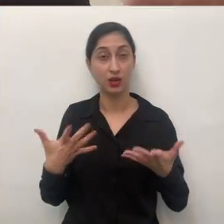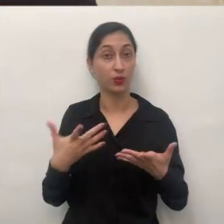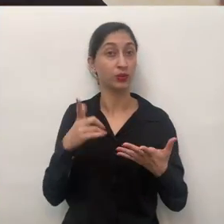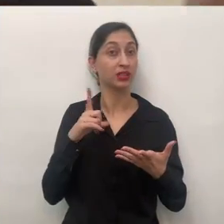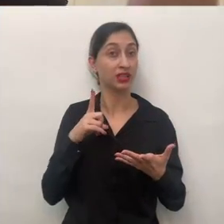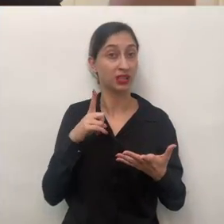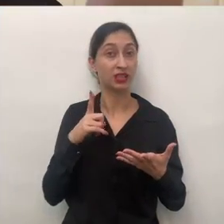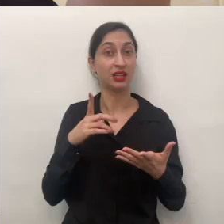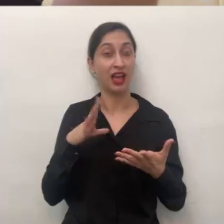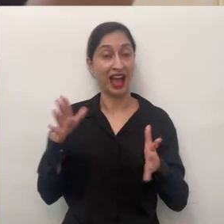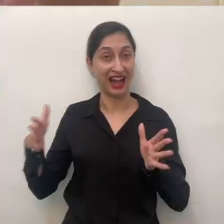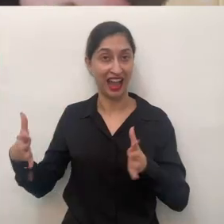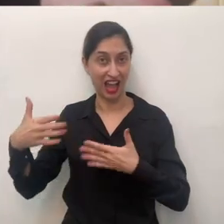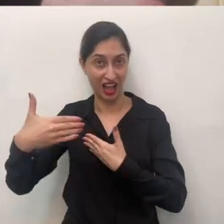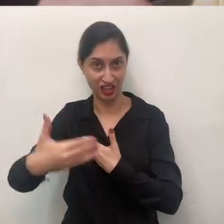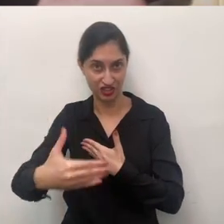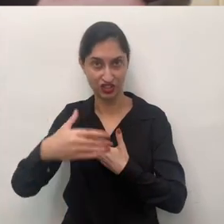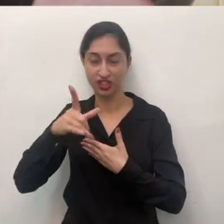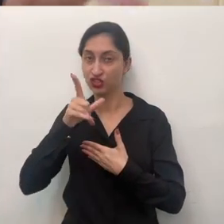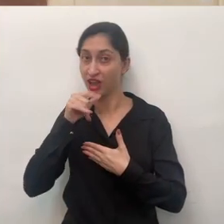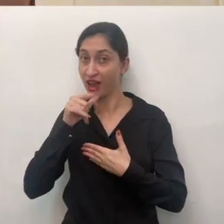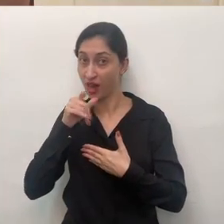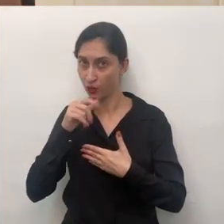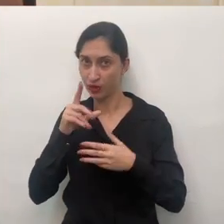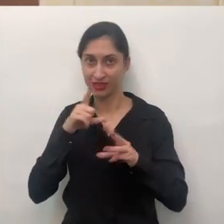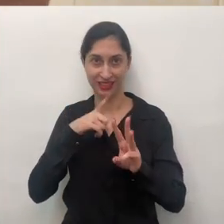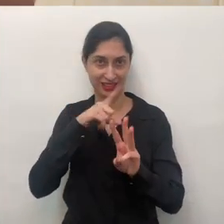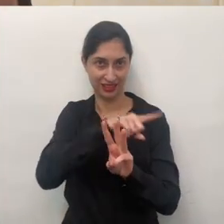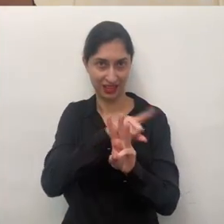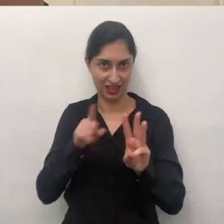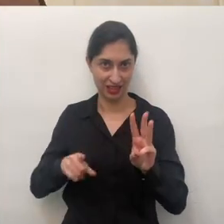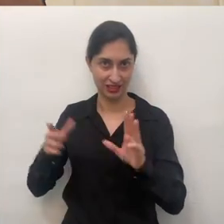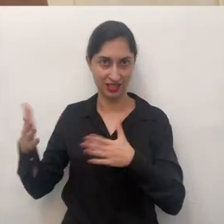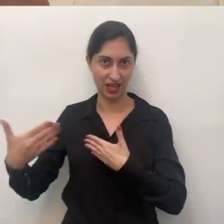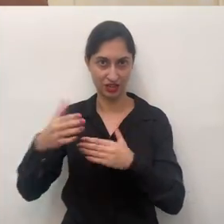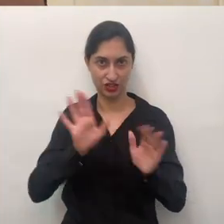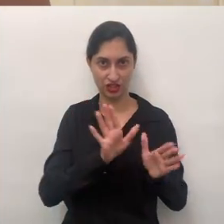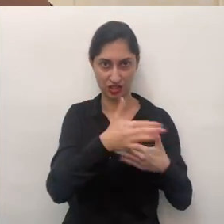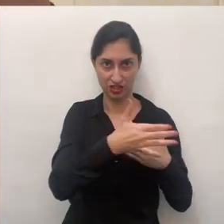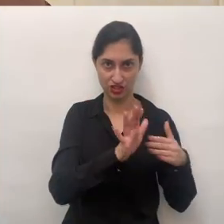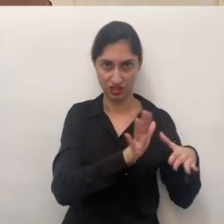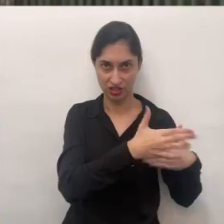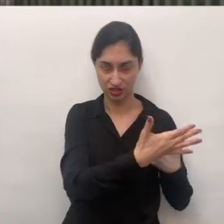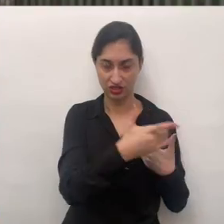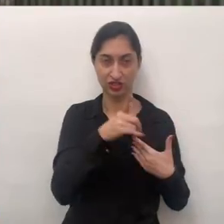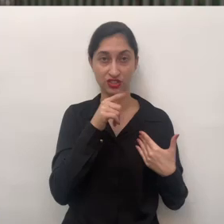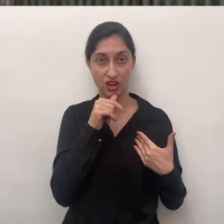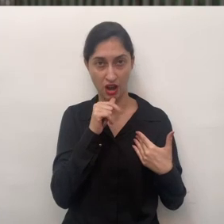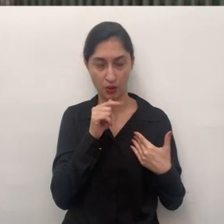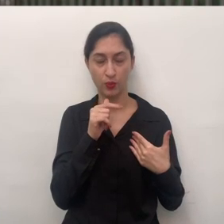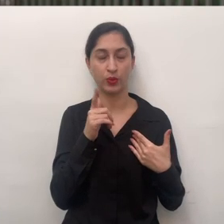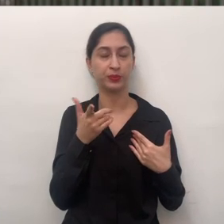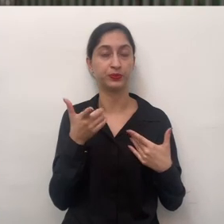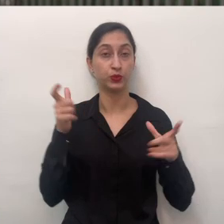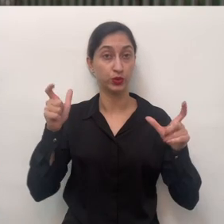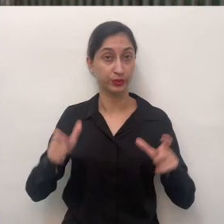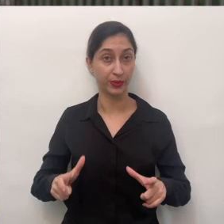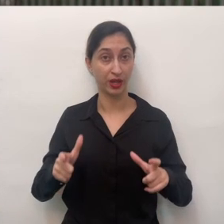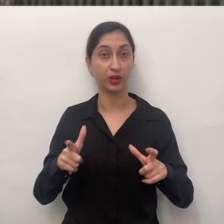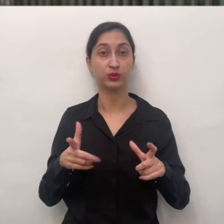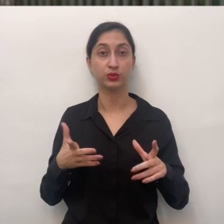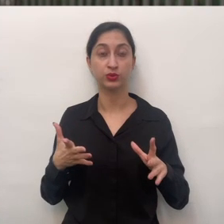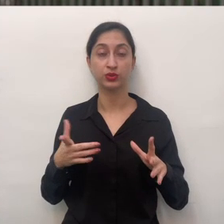a partir da caixa d'água. Eram 3 torres com água, caixa d'água, e que